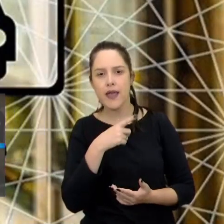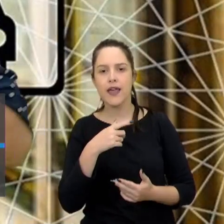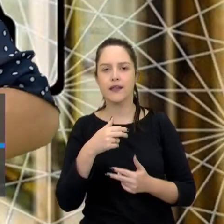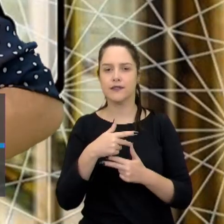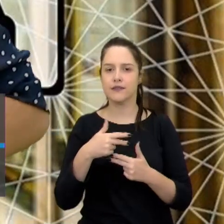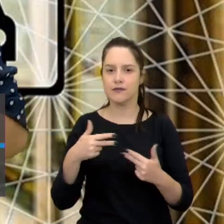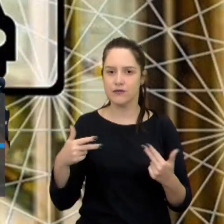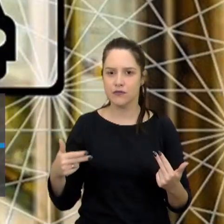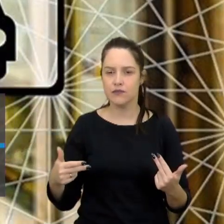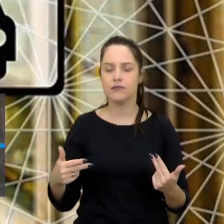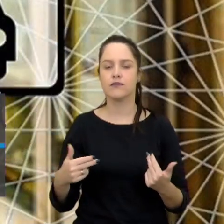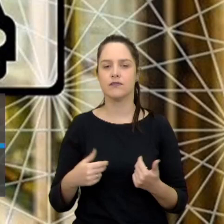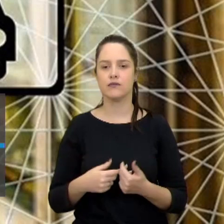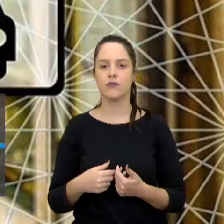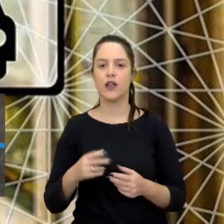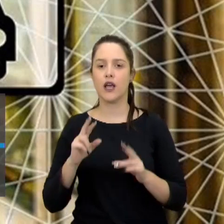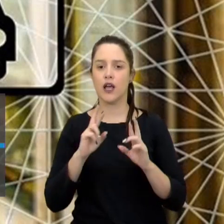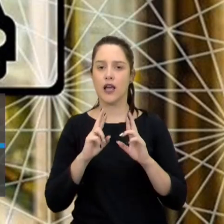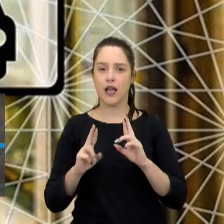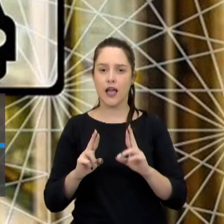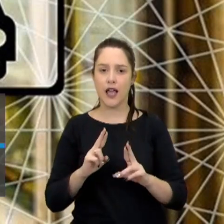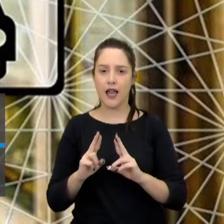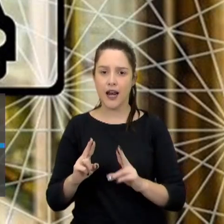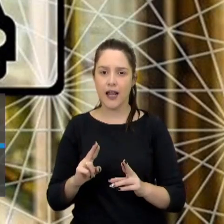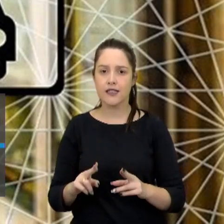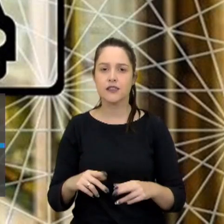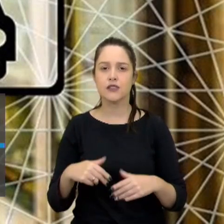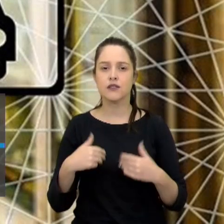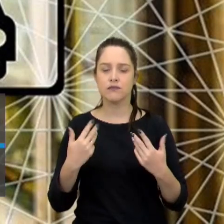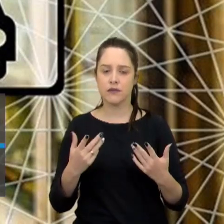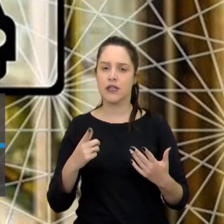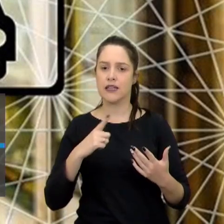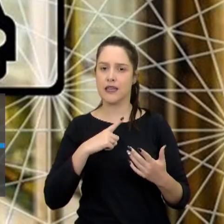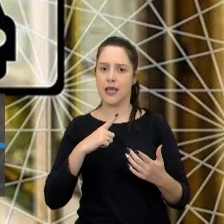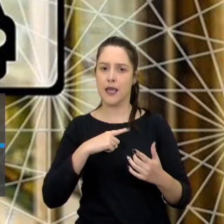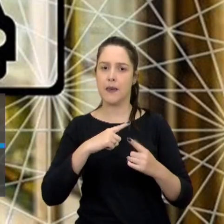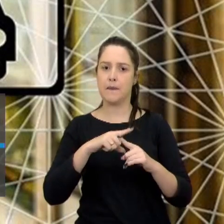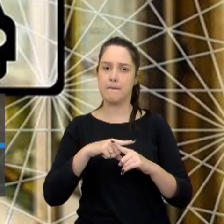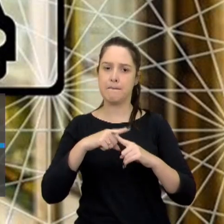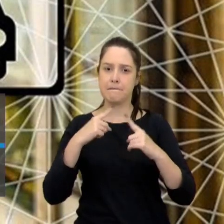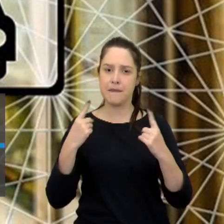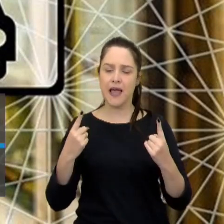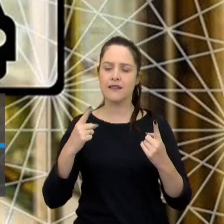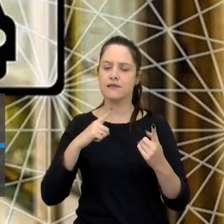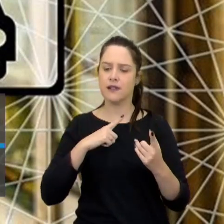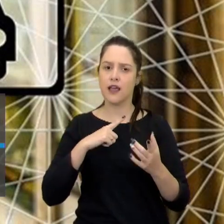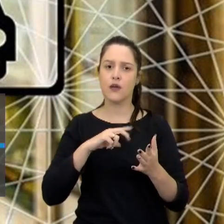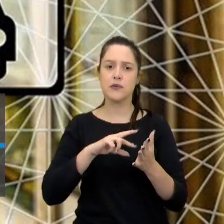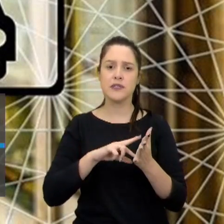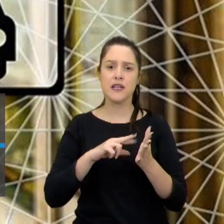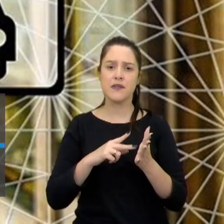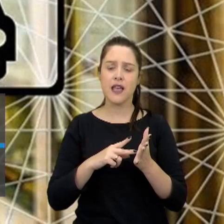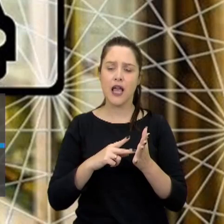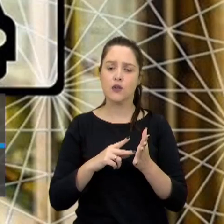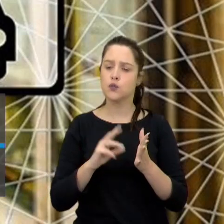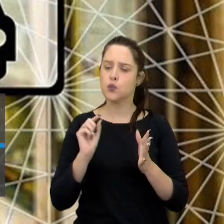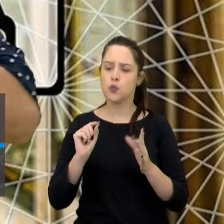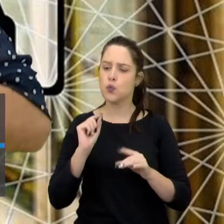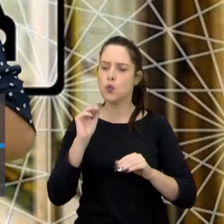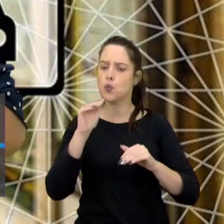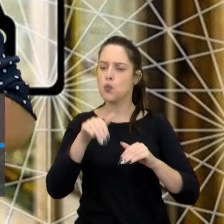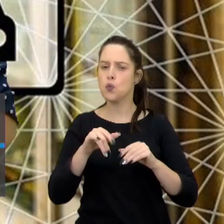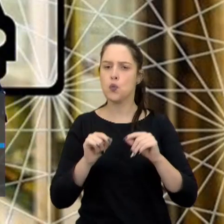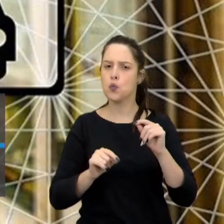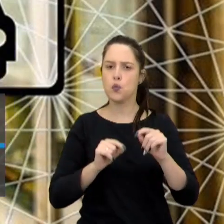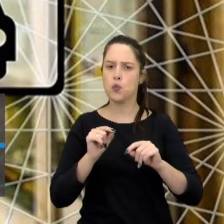um pouquinho melhor que eu com relação a isso, mas a gente tem o quê? Um significado, um som envolvendo essa letra. Então, a